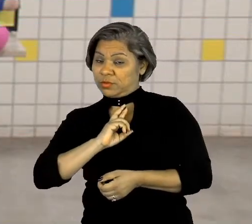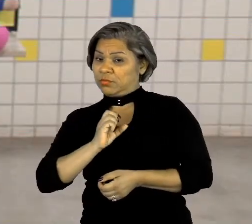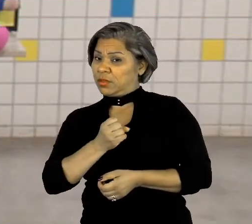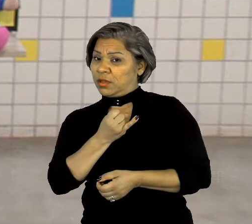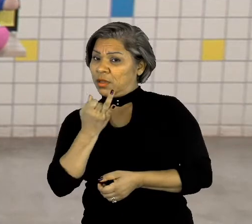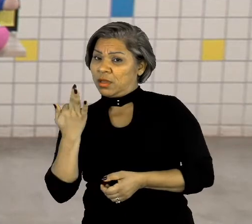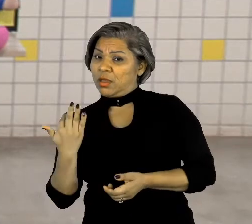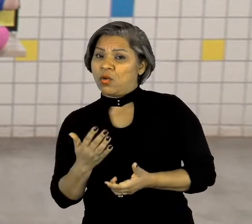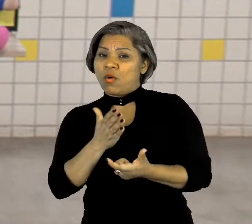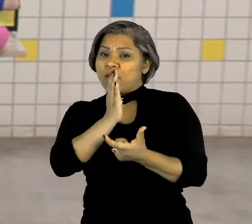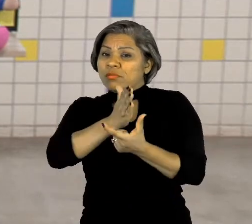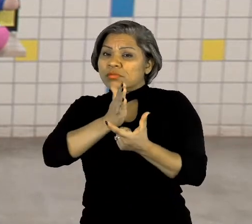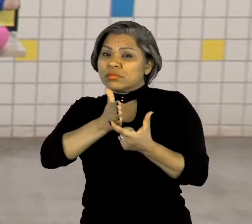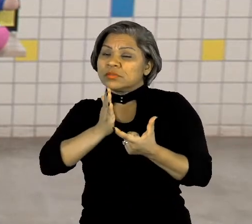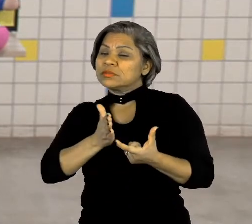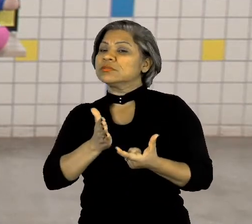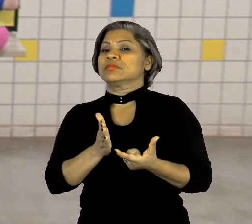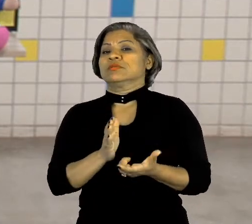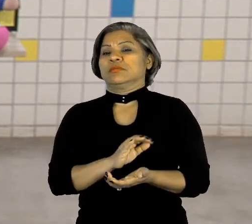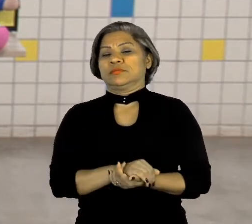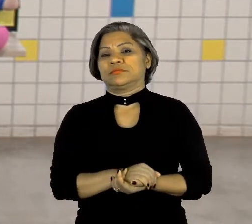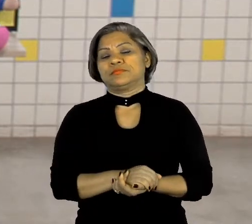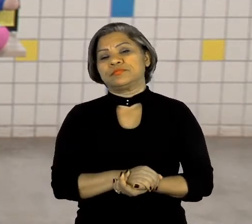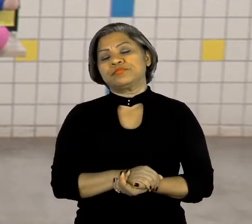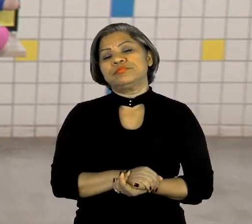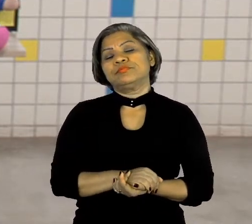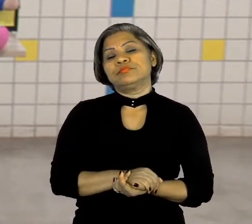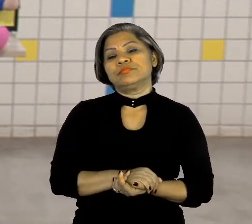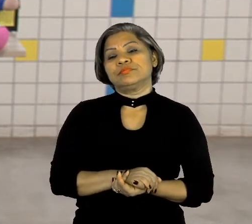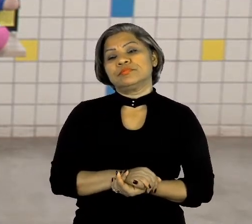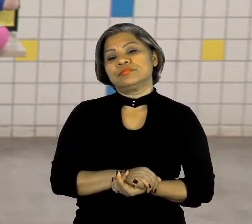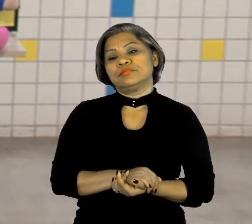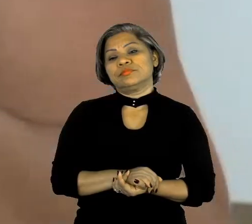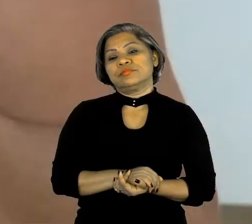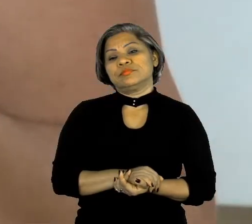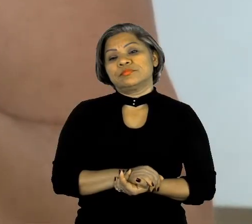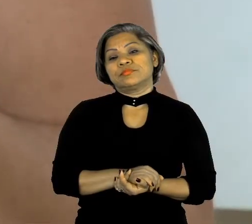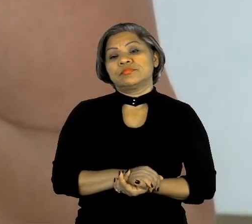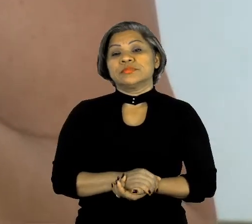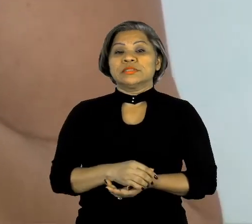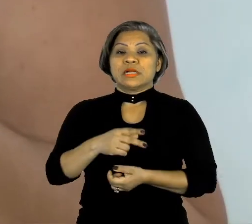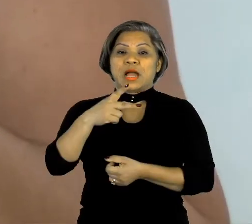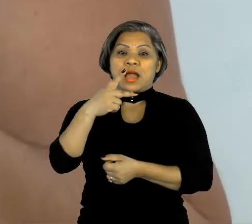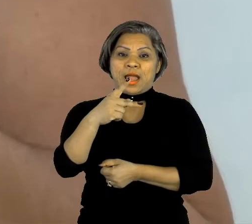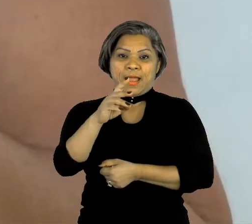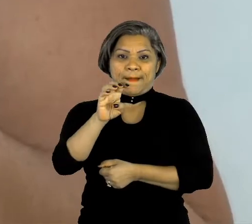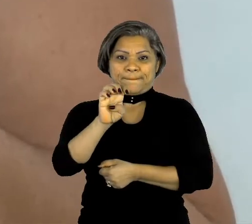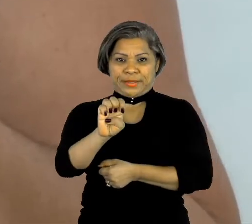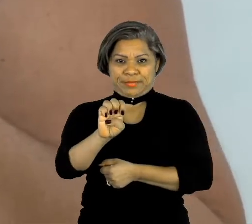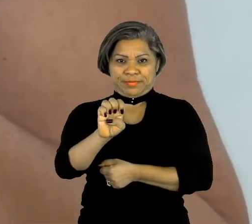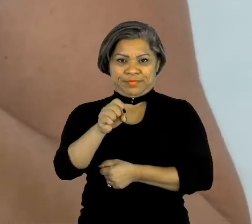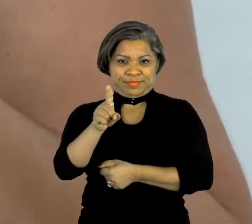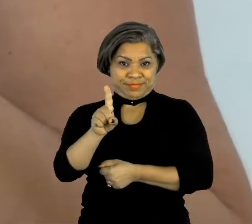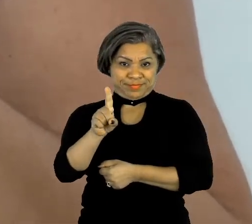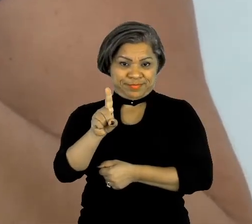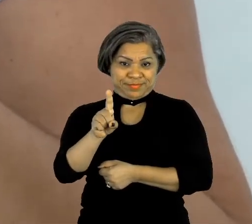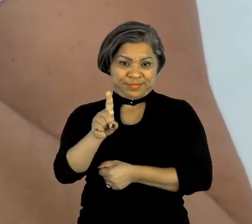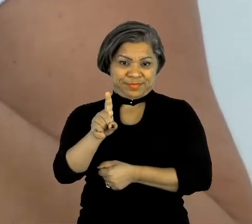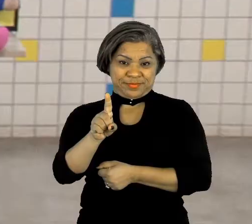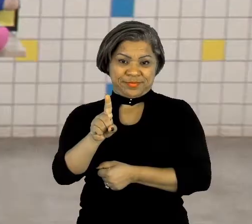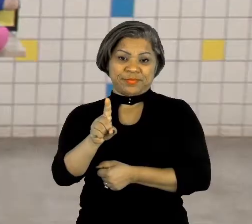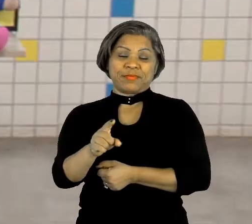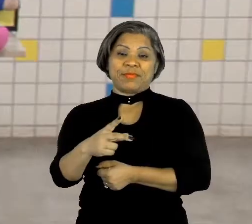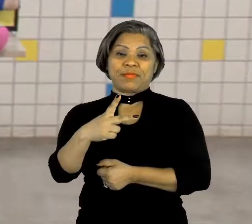sílabas, certo? E quantas vezes vai ser dividido? Pé. Pronuncia daí. Pé. Quantas